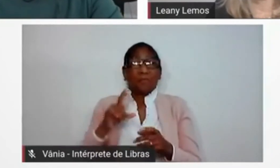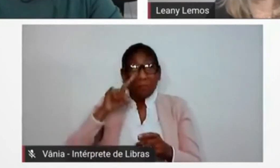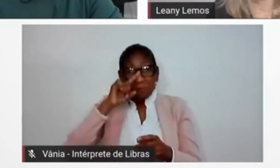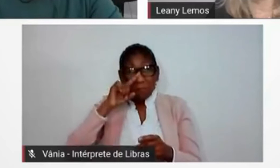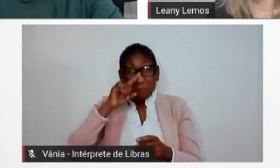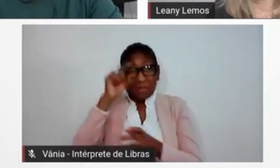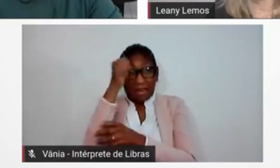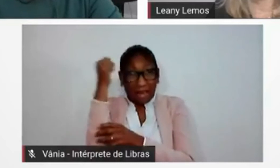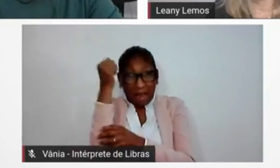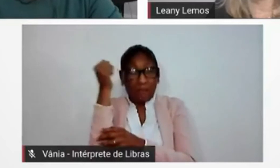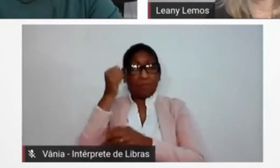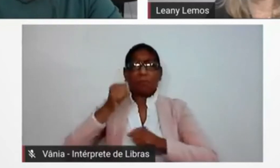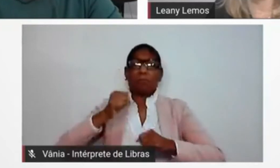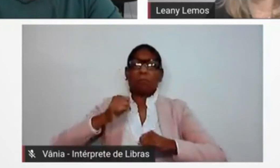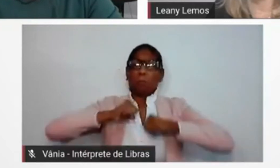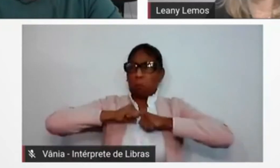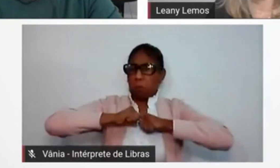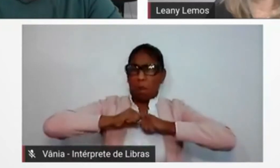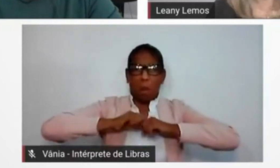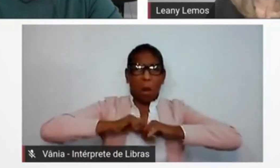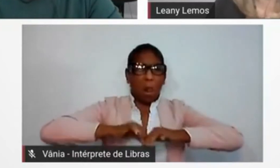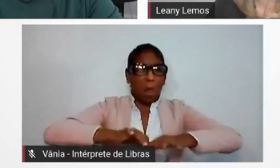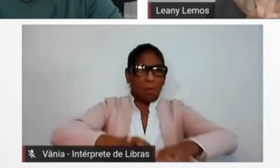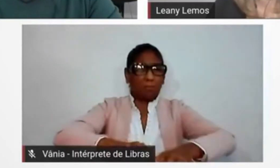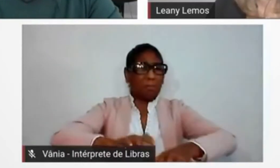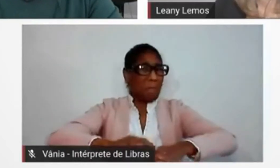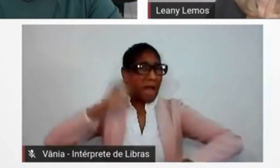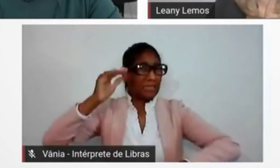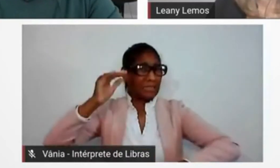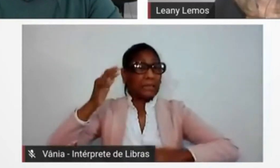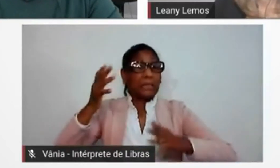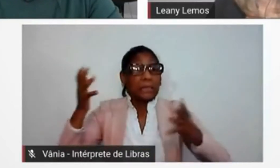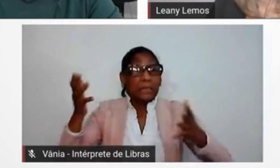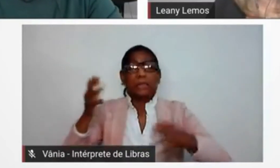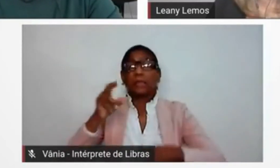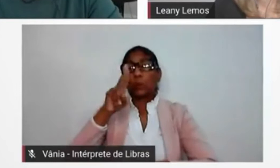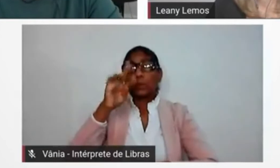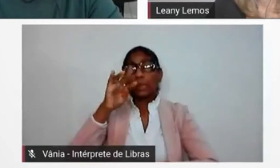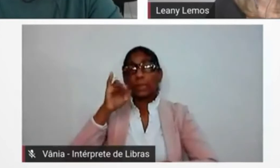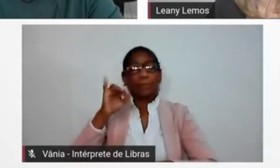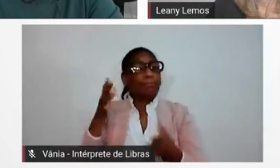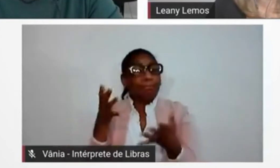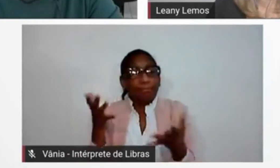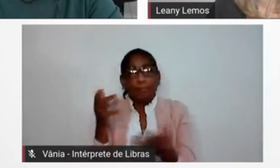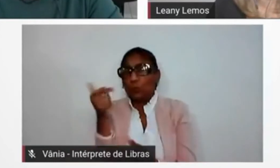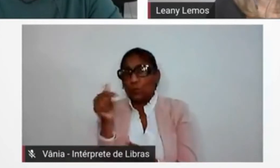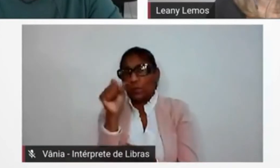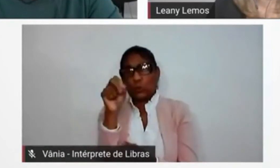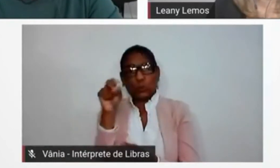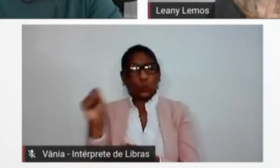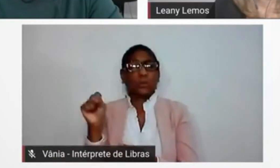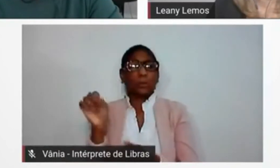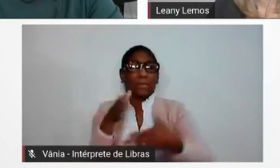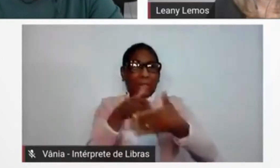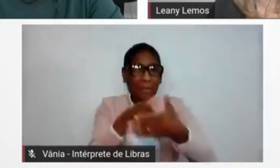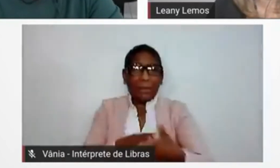situação nas outras semanas, as semanas que vierem, a nossa capacidade para a oferta de leitos ela já é mais